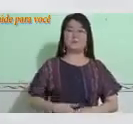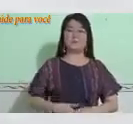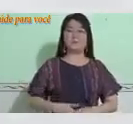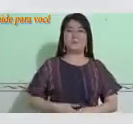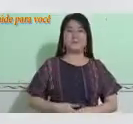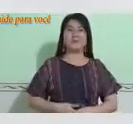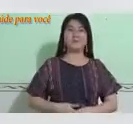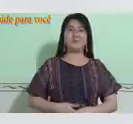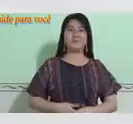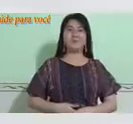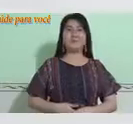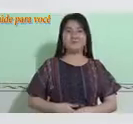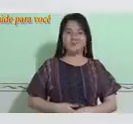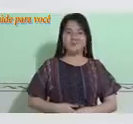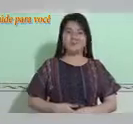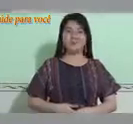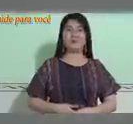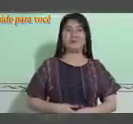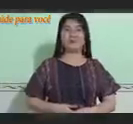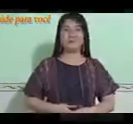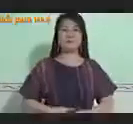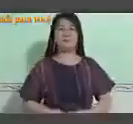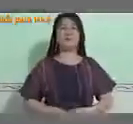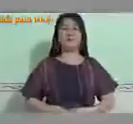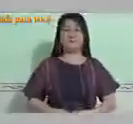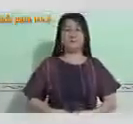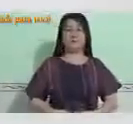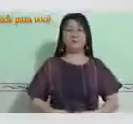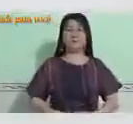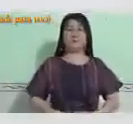ou superfícies contaminadas pelo vírus.